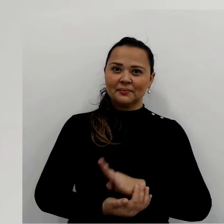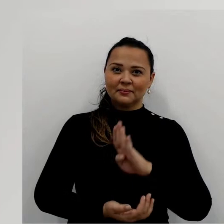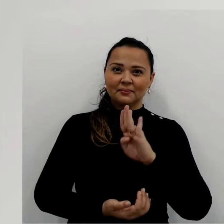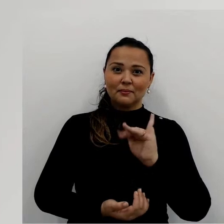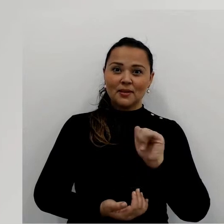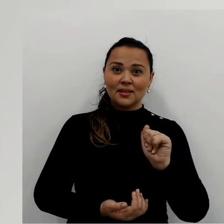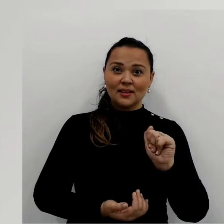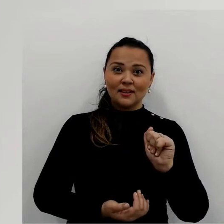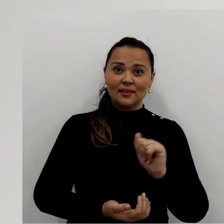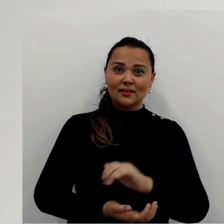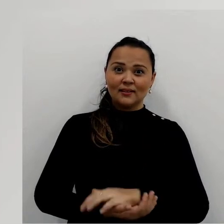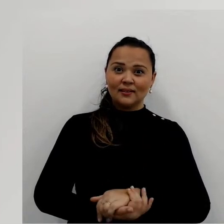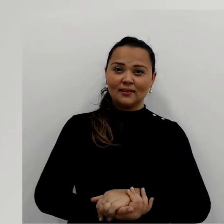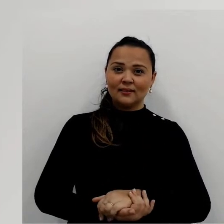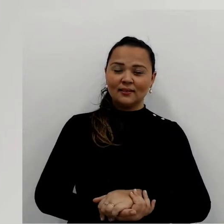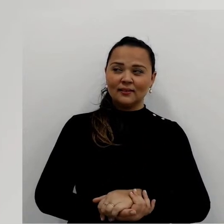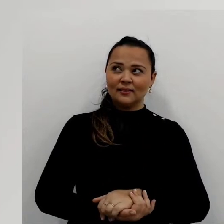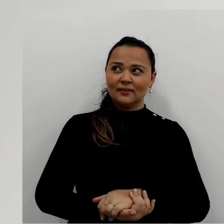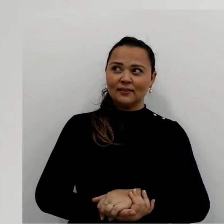printing?